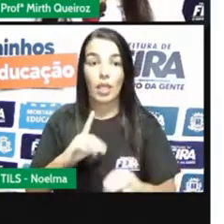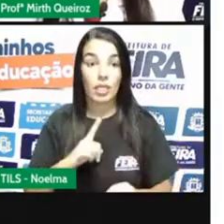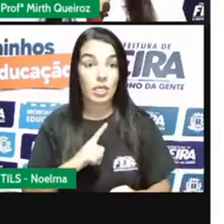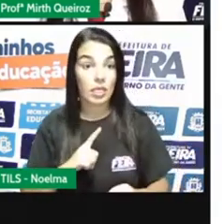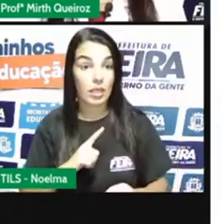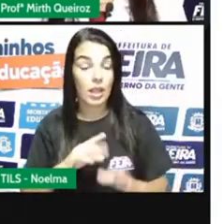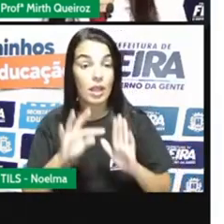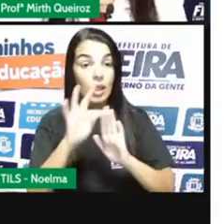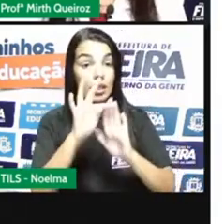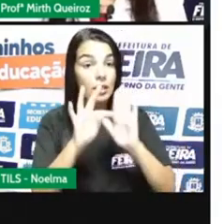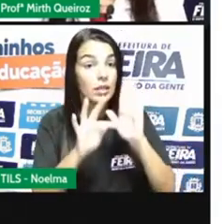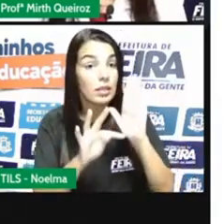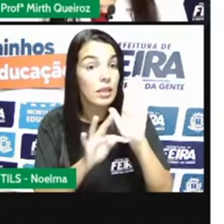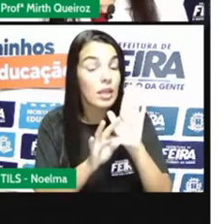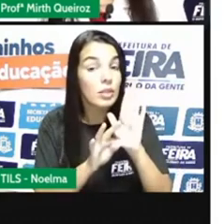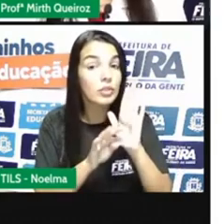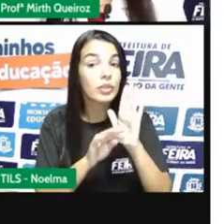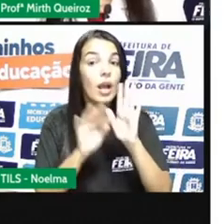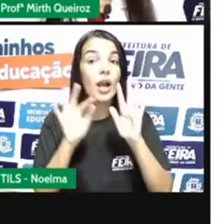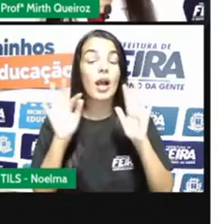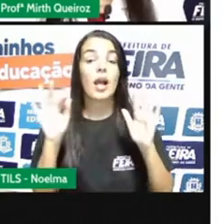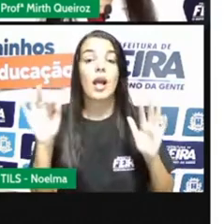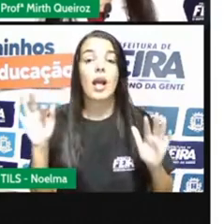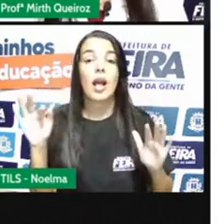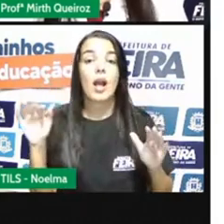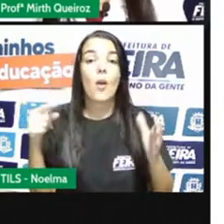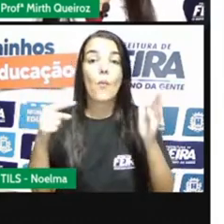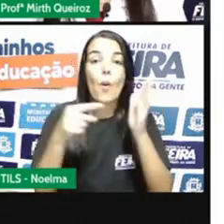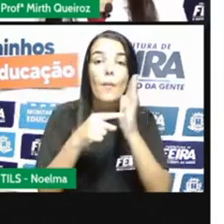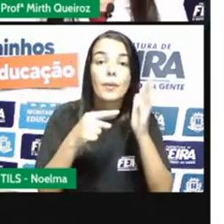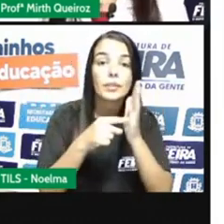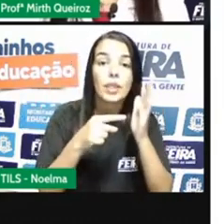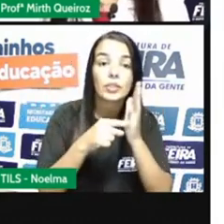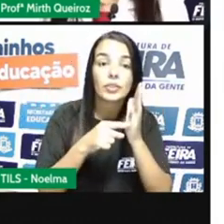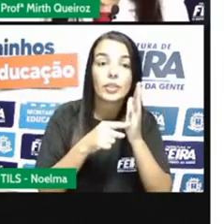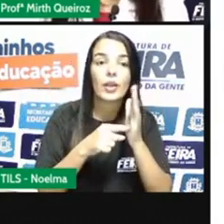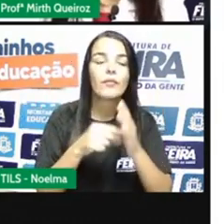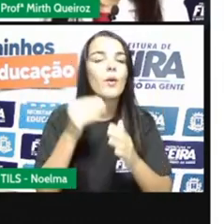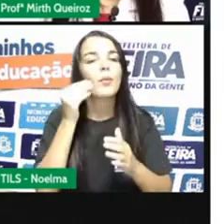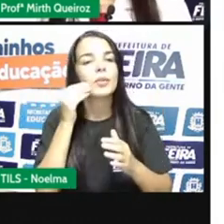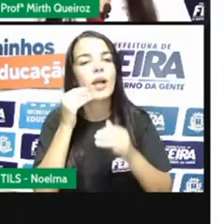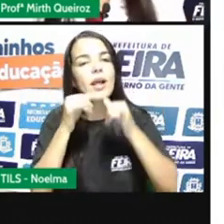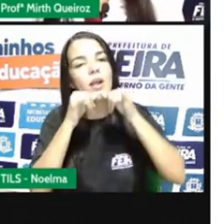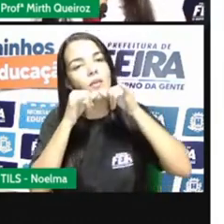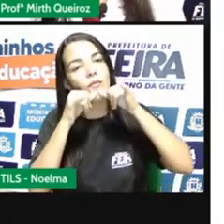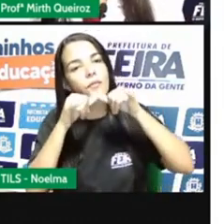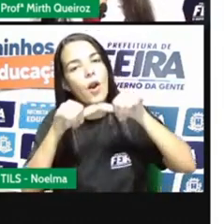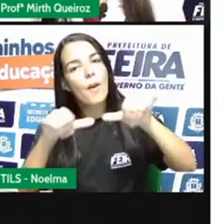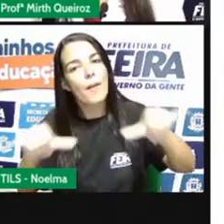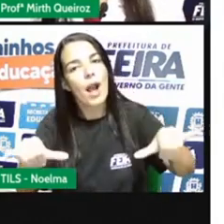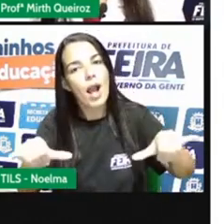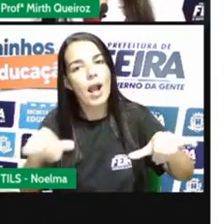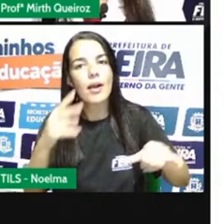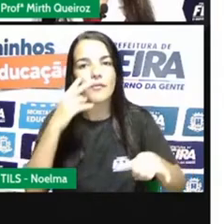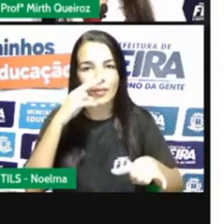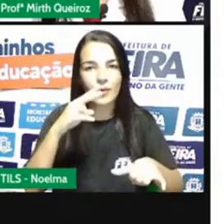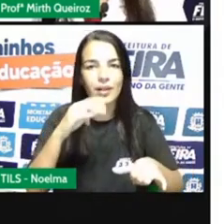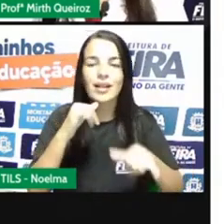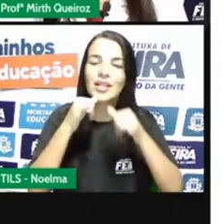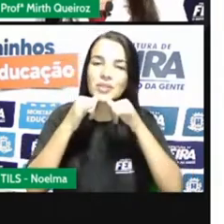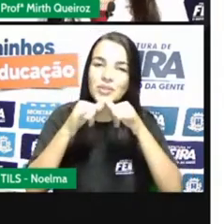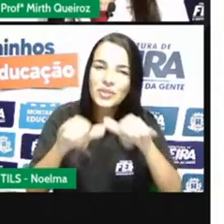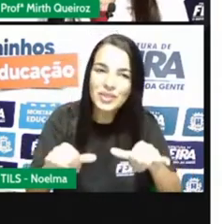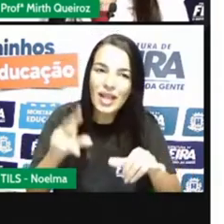cujas finalidades discursivas se diferenciam. Uns servem para informar, que foi quando a gente viu sobre notícias,